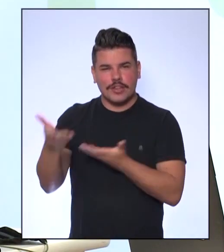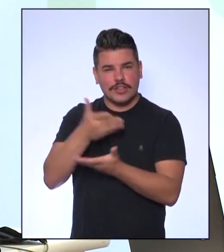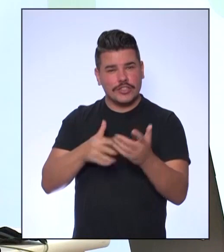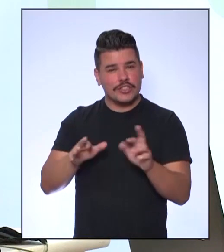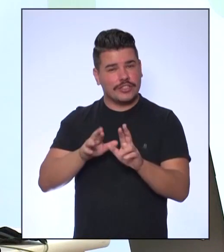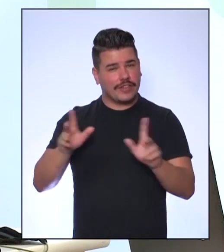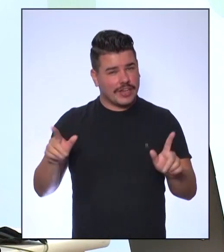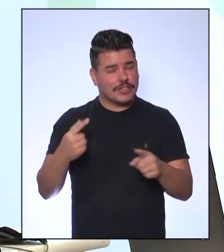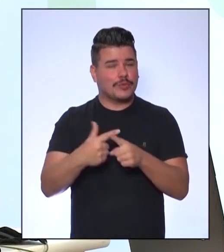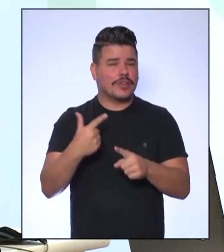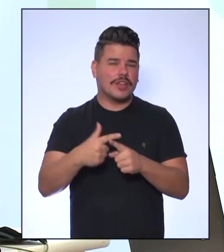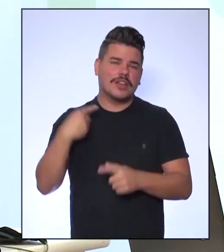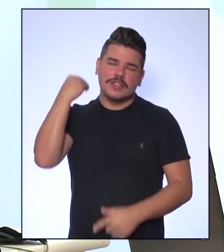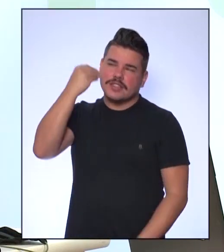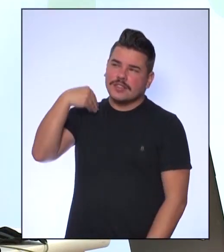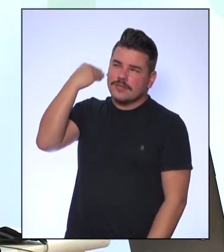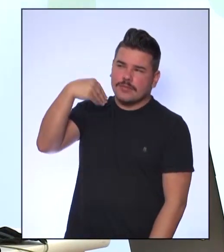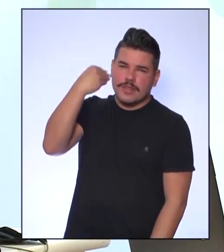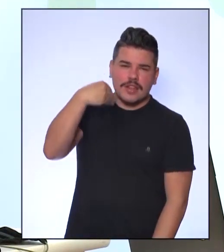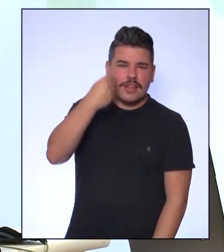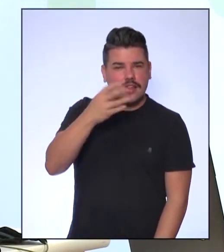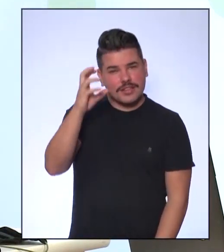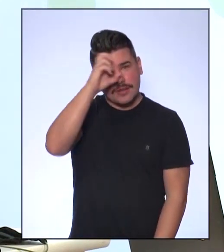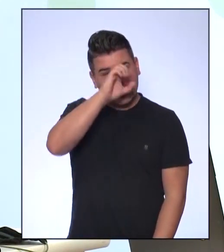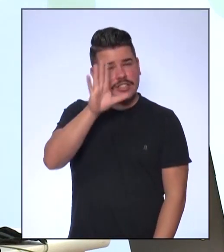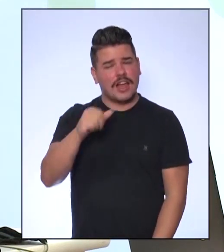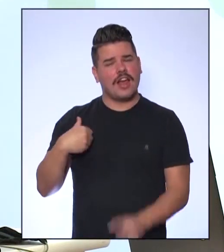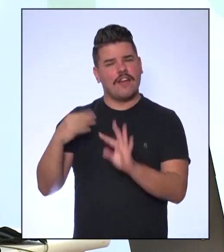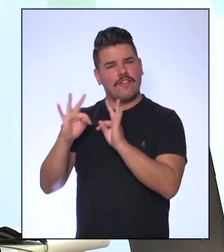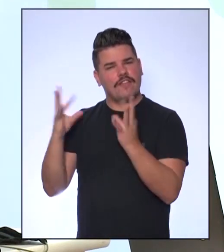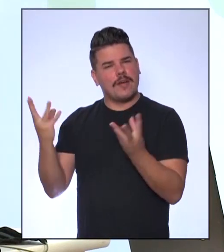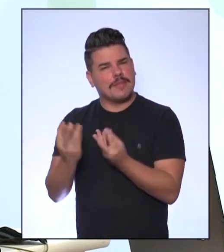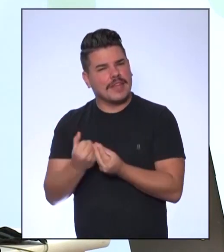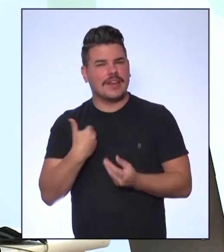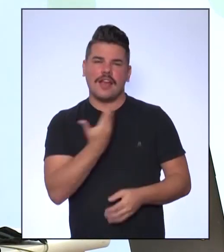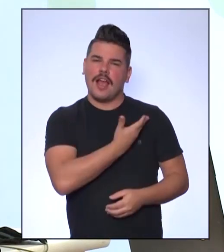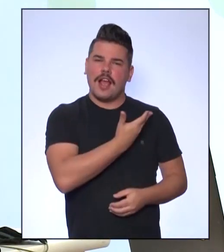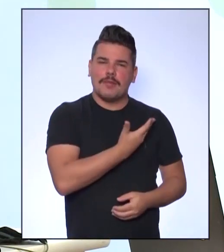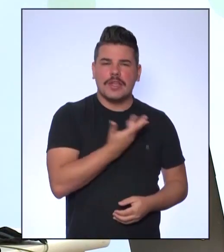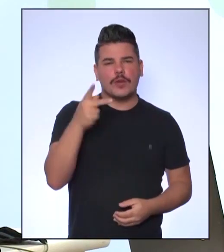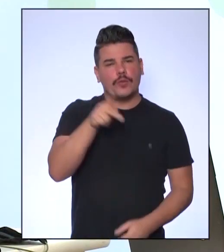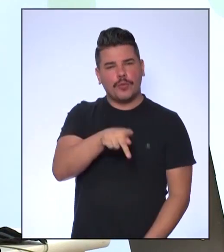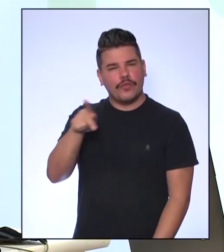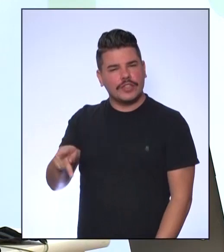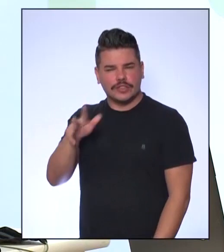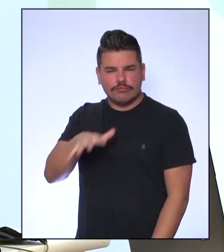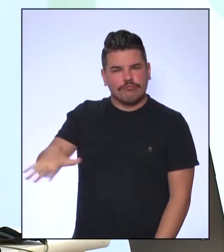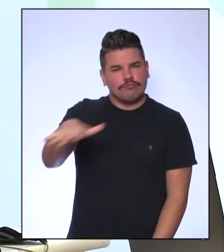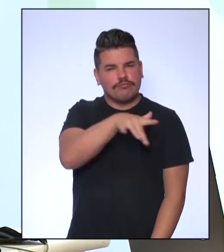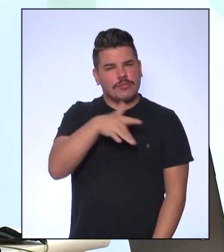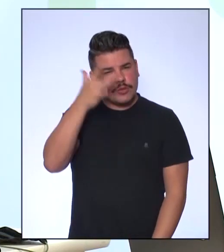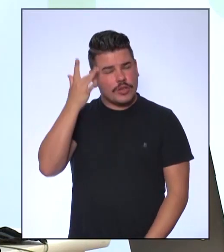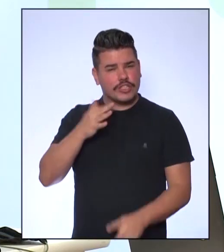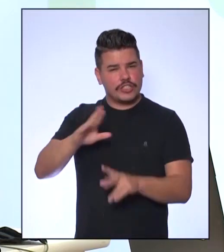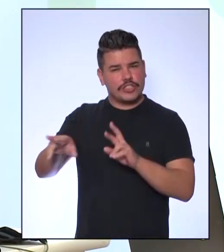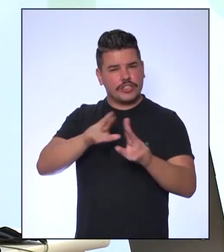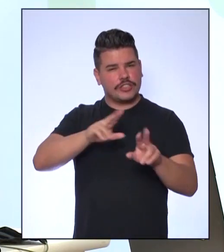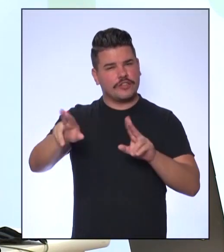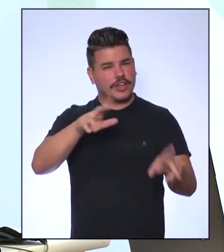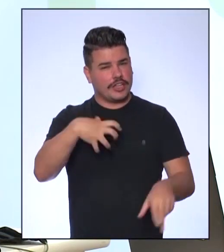nosso repertório, seja com família, amigos, professores, enfim. E vamos abordar um